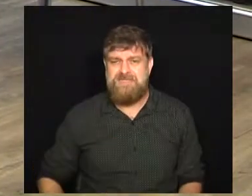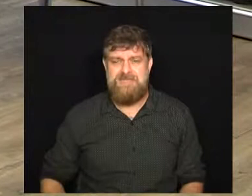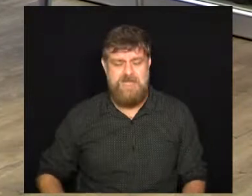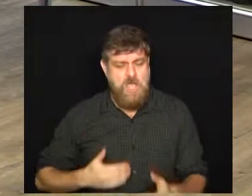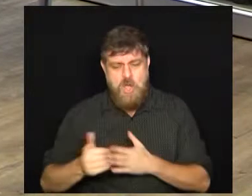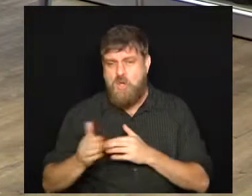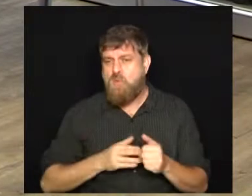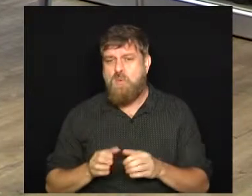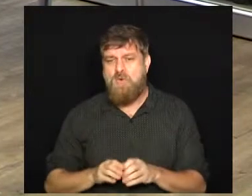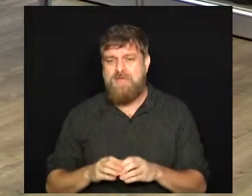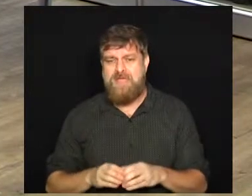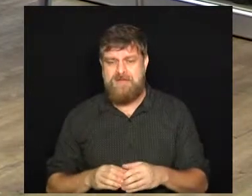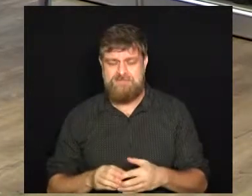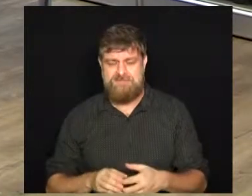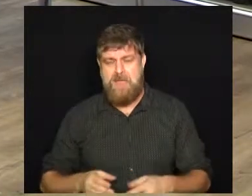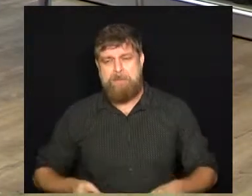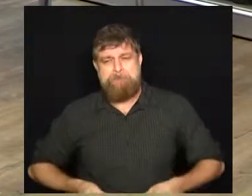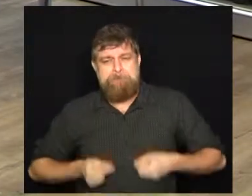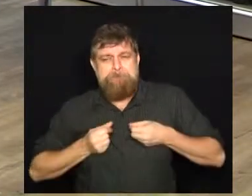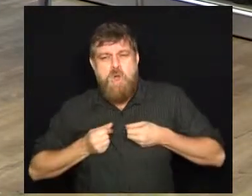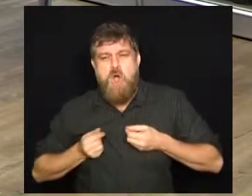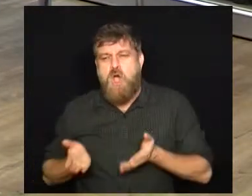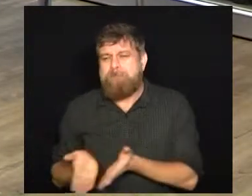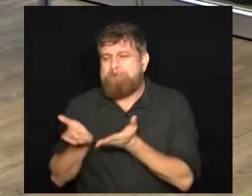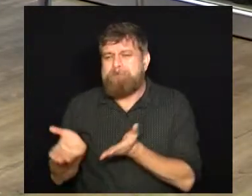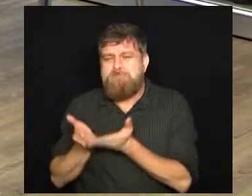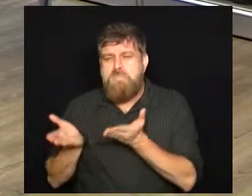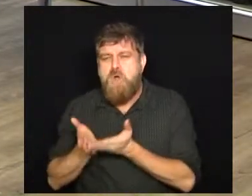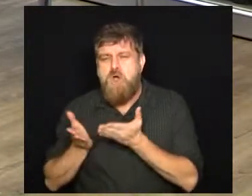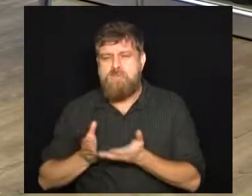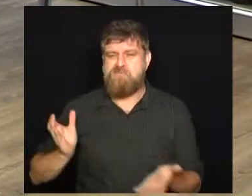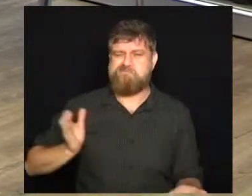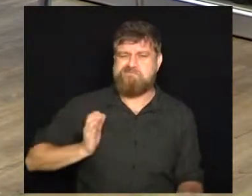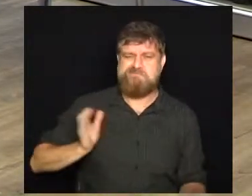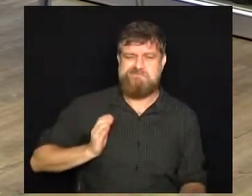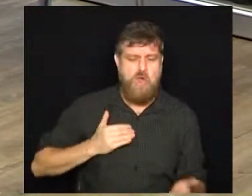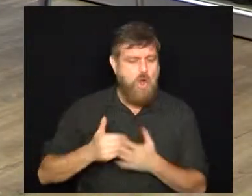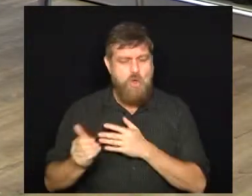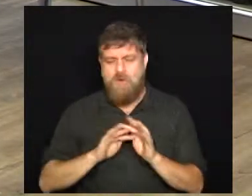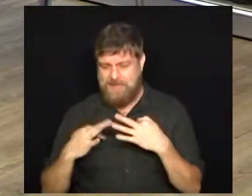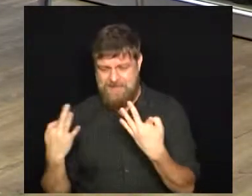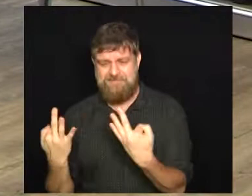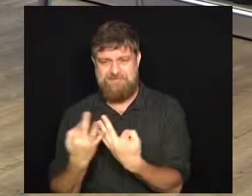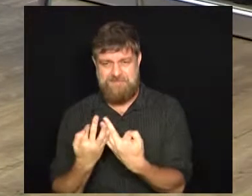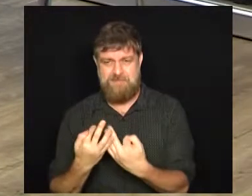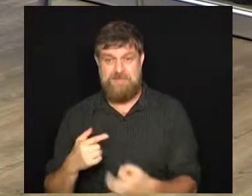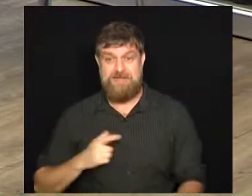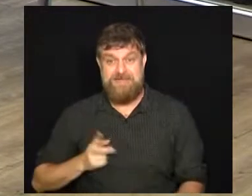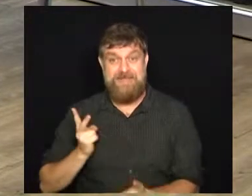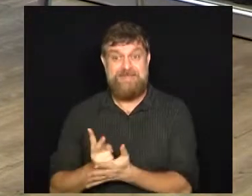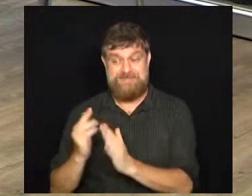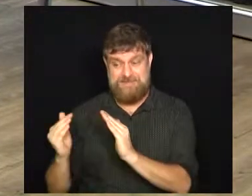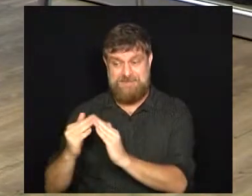classes sociais, né? Não escolhe uma família e, na maioria das vezes, sempre em casa.